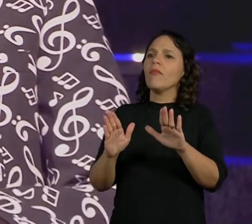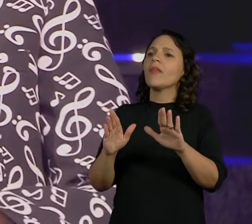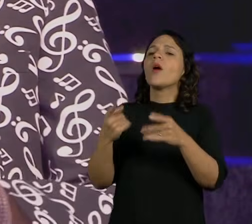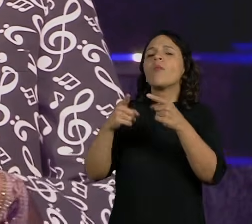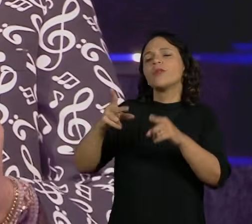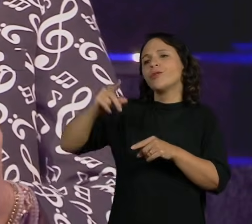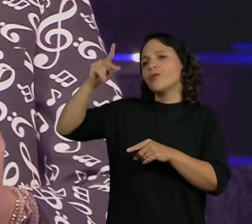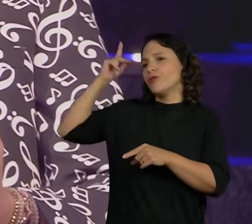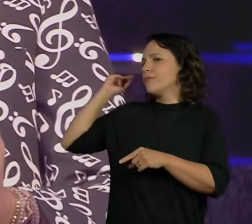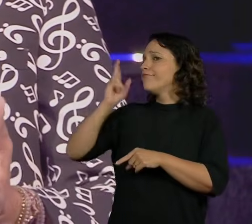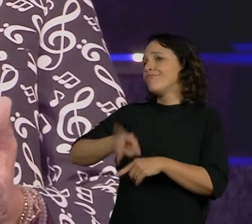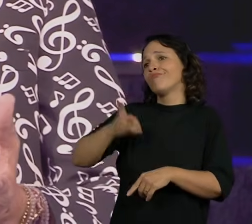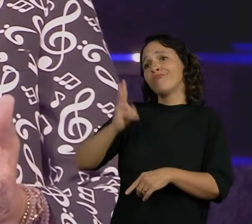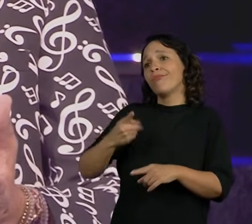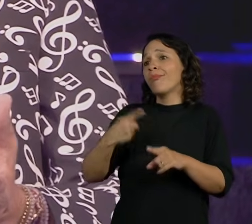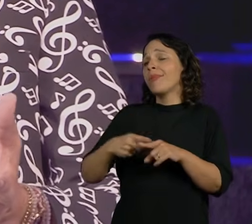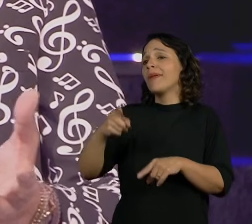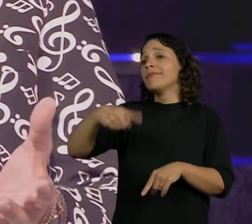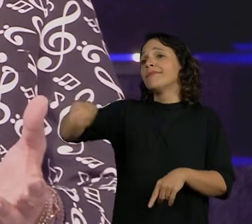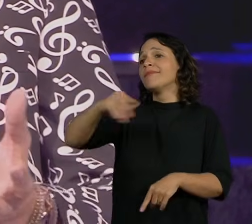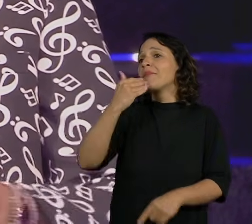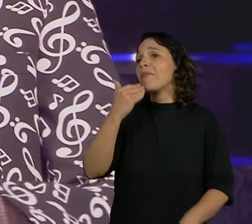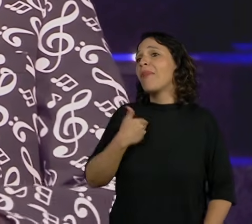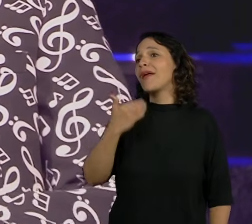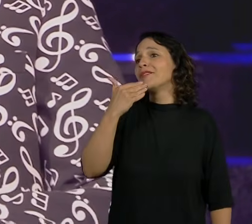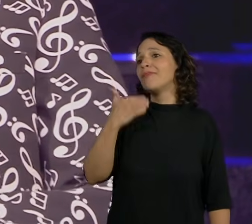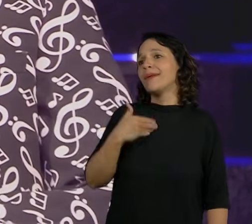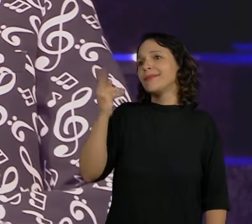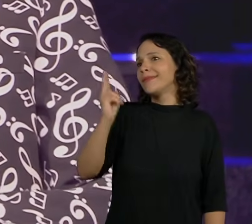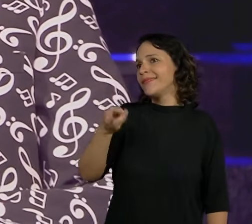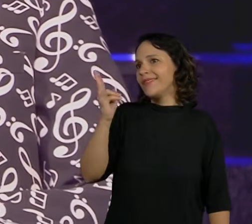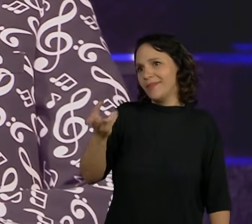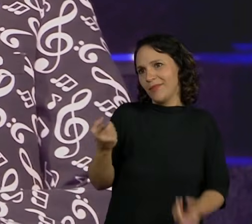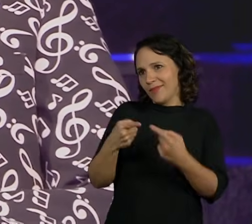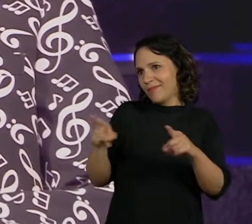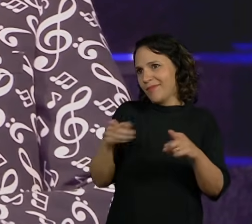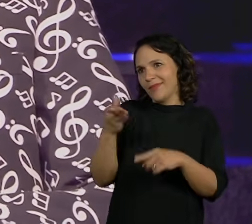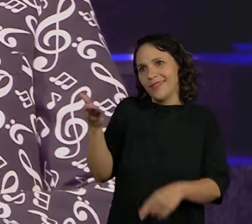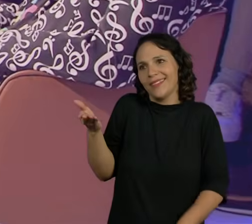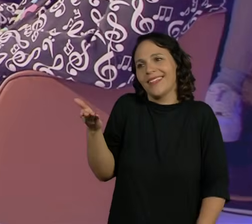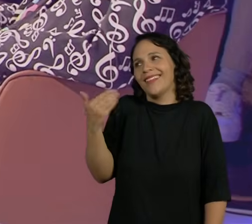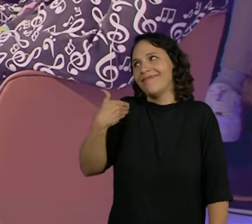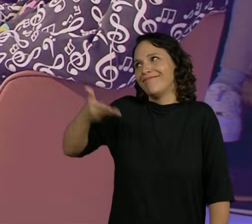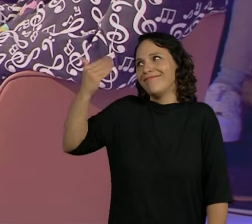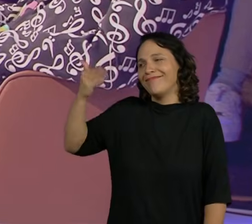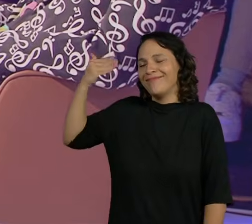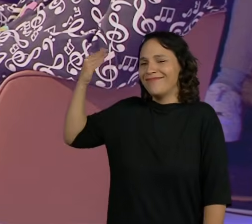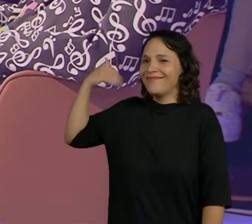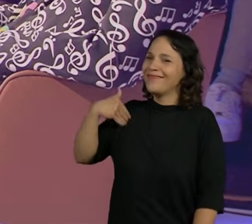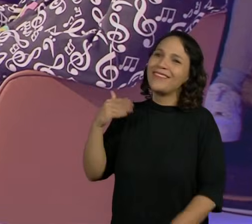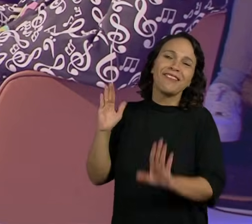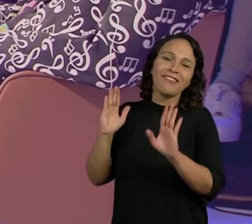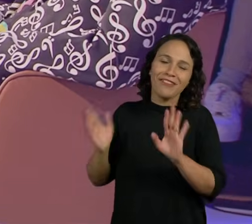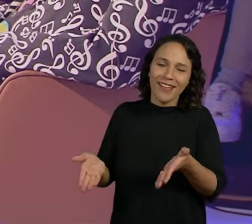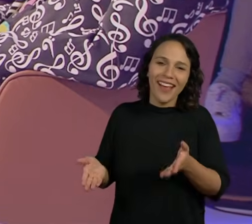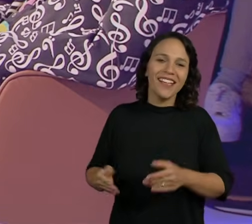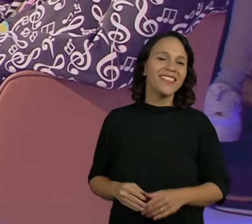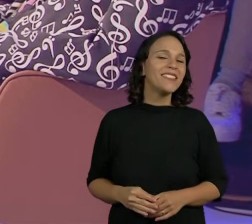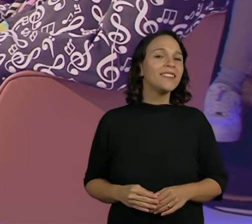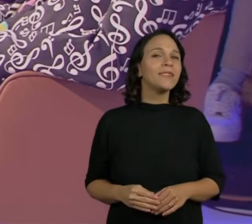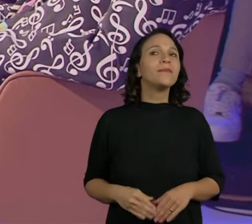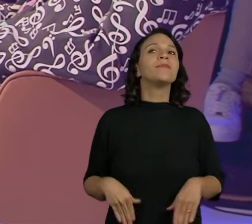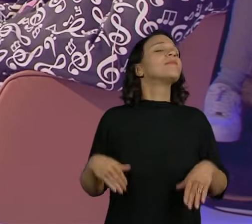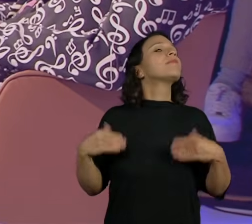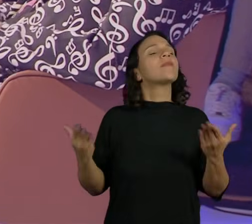música antiga, porque o pessoal não pode me imagino. deixar sair sem cantar essas pérolas aí que eu já cometi, né? Aí a